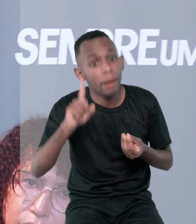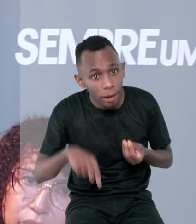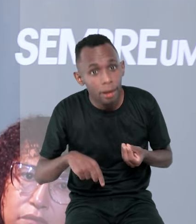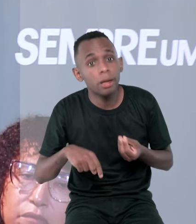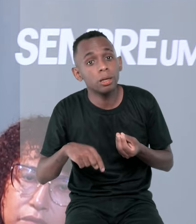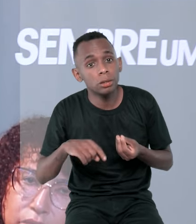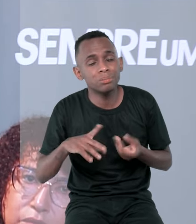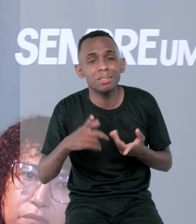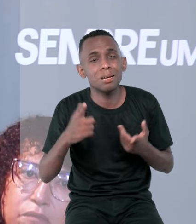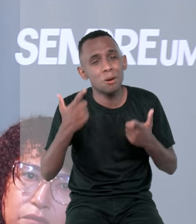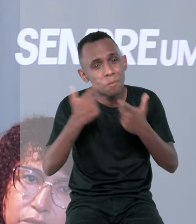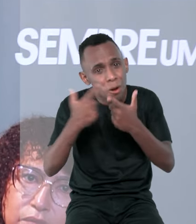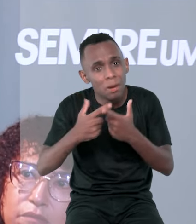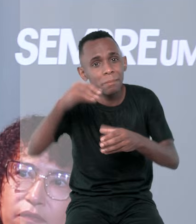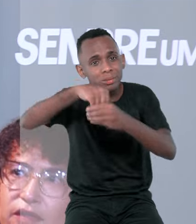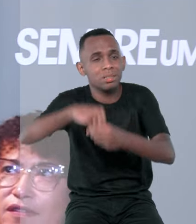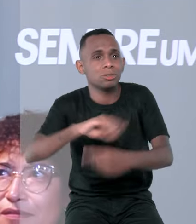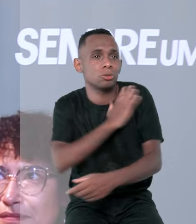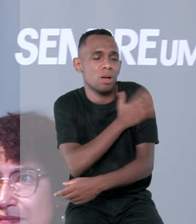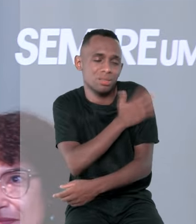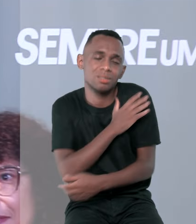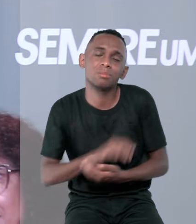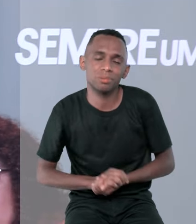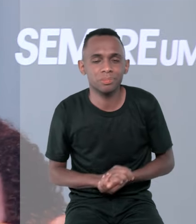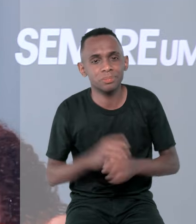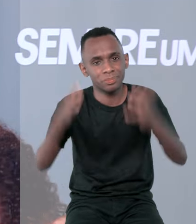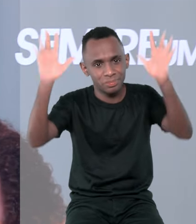a perversidade do racismo.